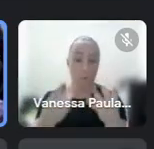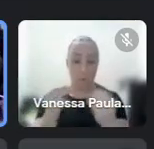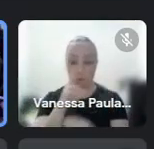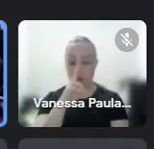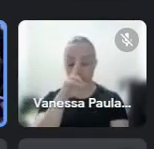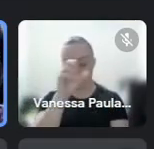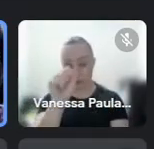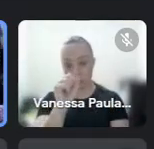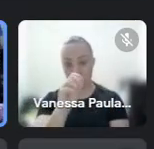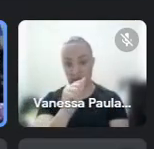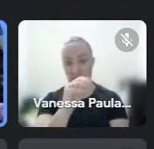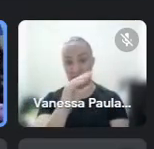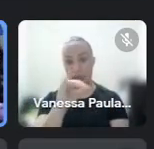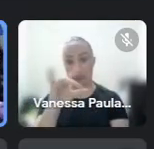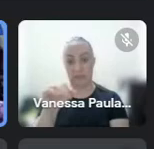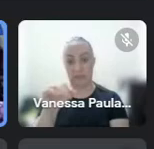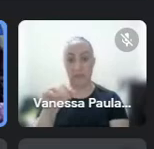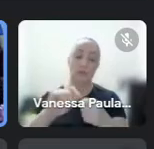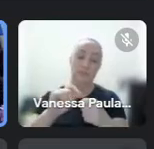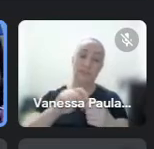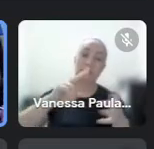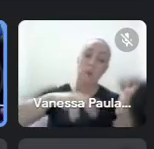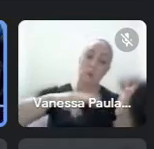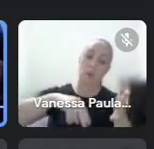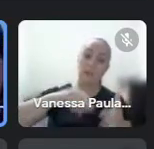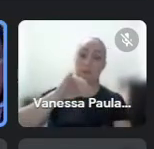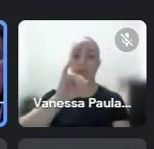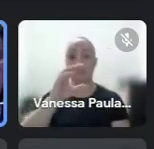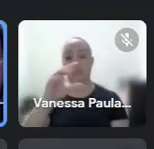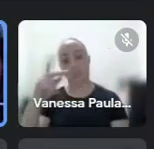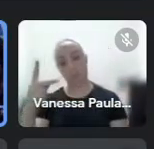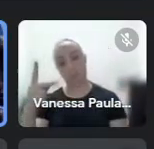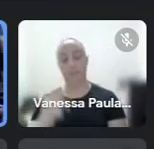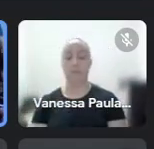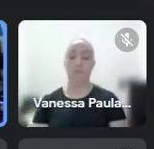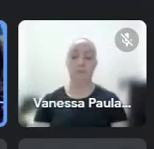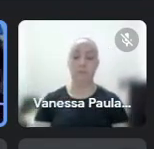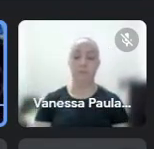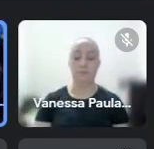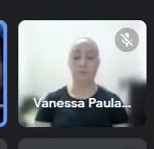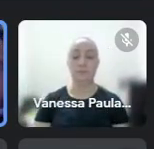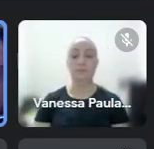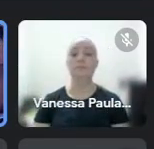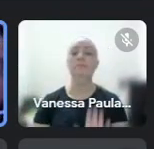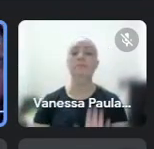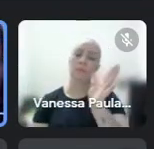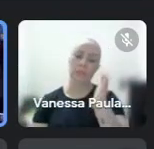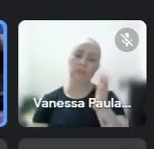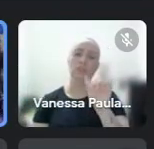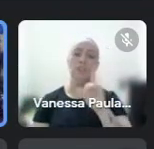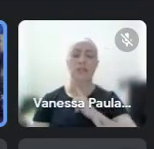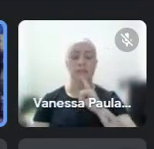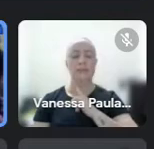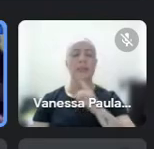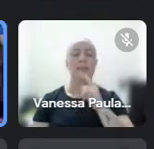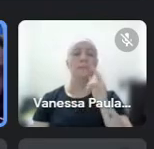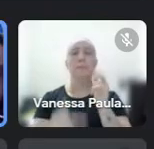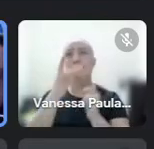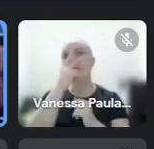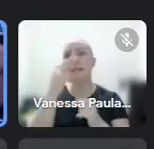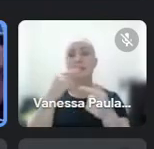para fazer leitura em ICP. Tá? O ICP, ele já exige uma série